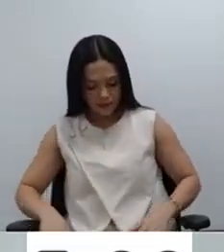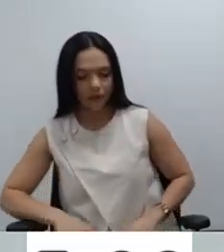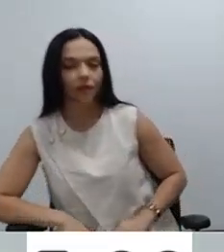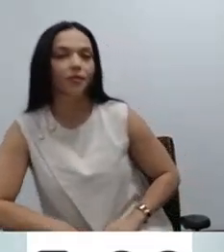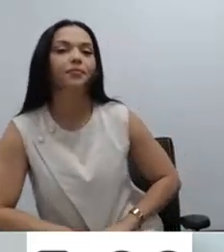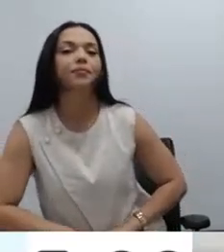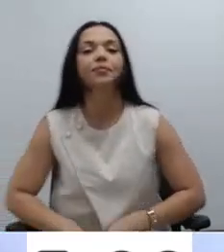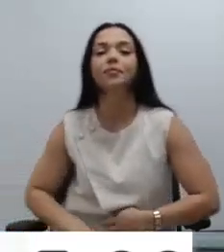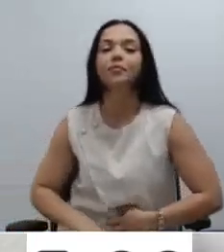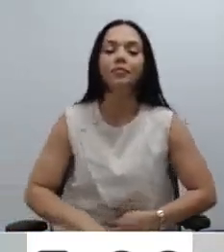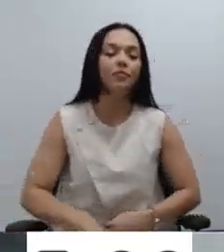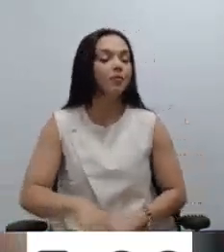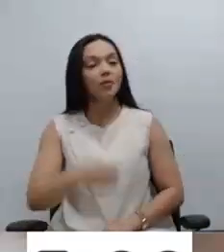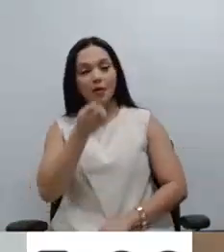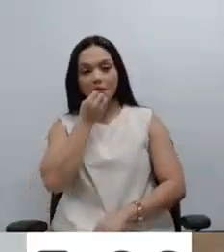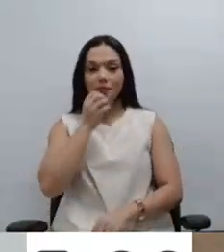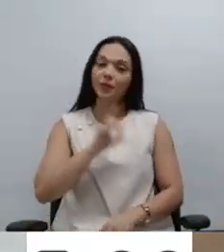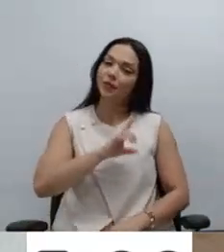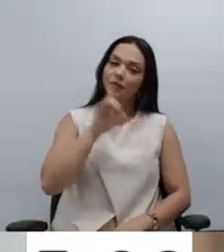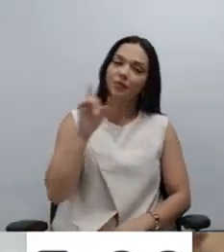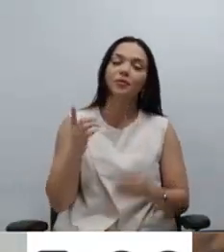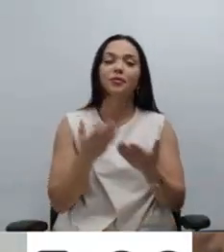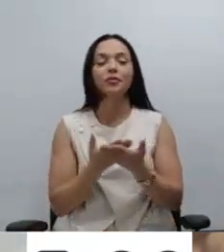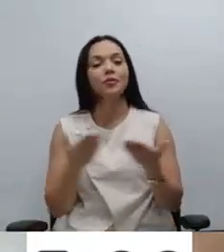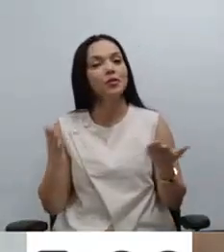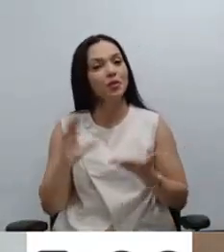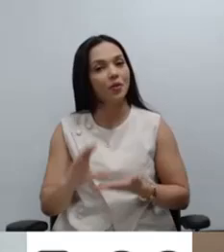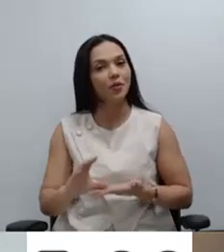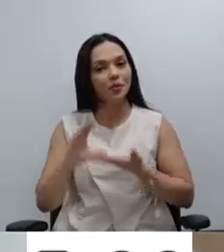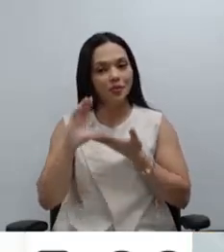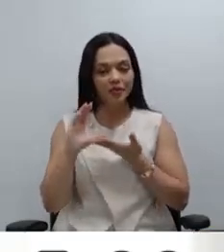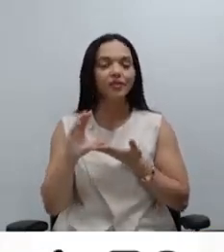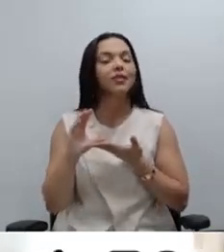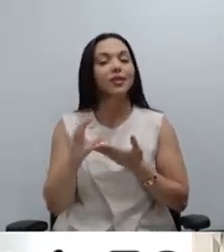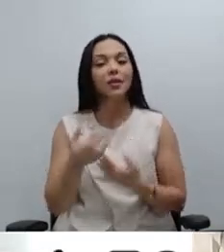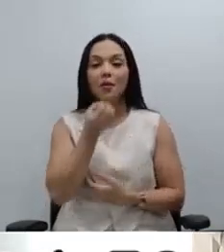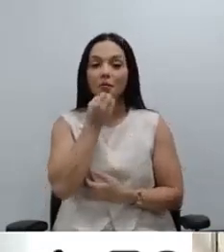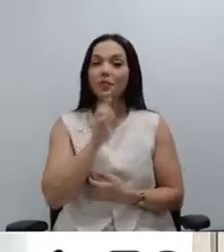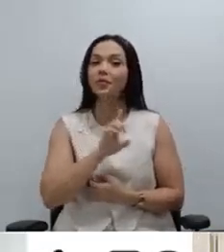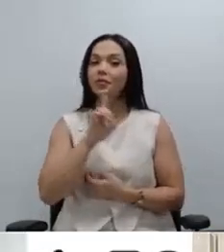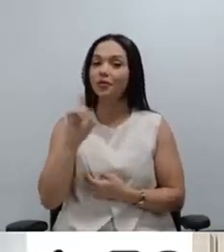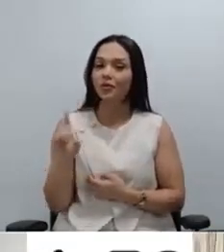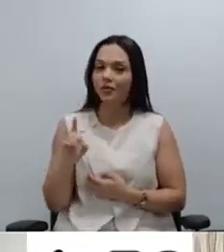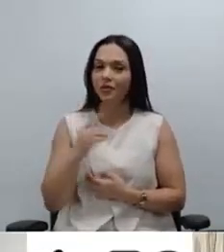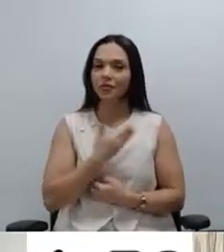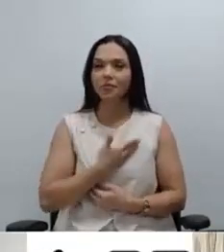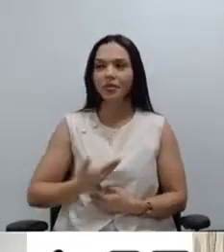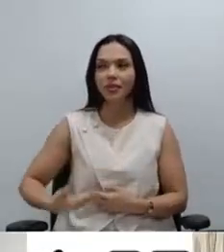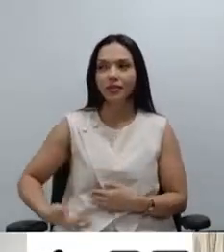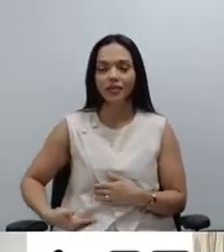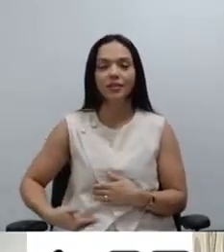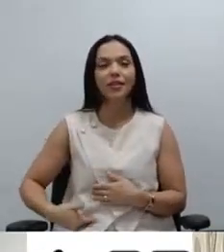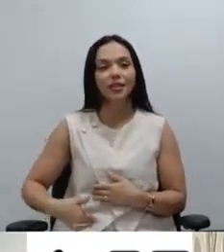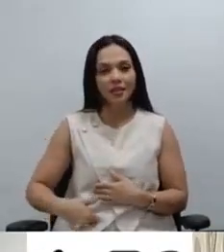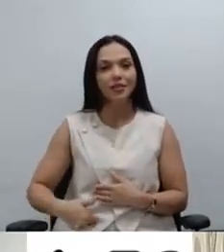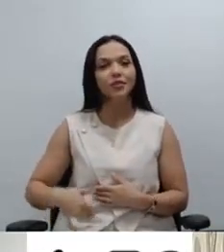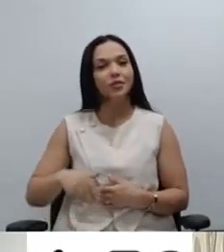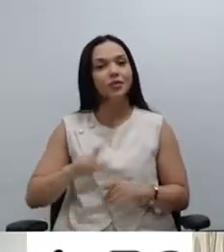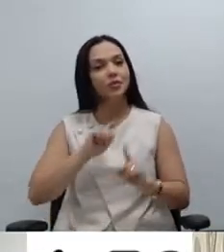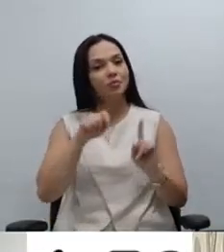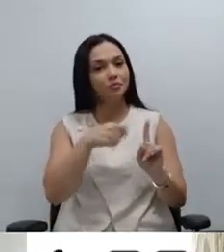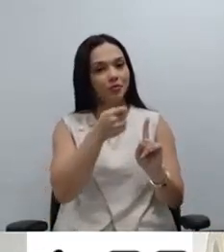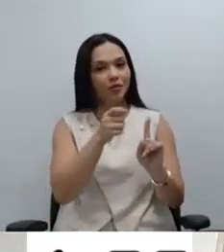Bom dia, conselho, conselheiros, conselheiras. Bom dia, presidente. Meu nome é Luiz Cornélio da